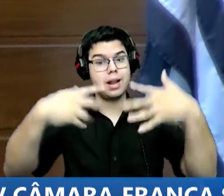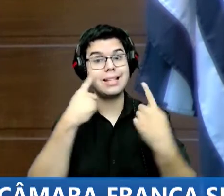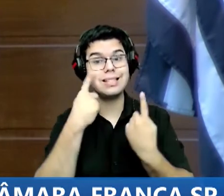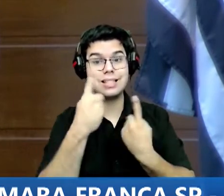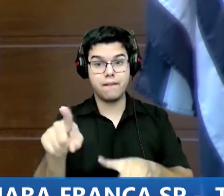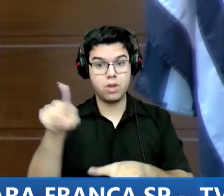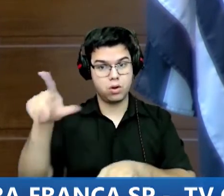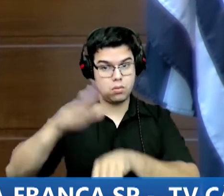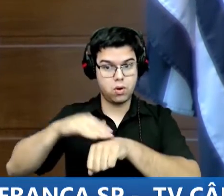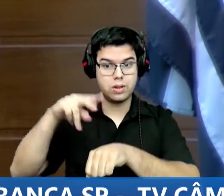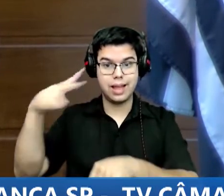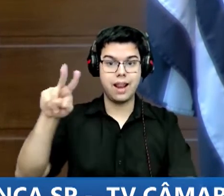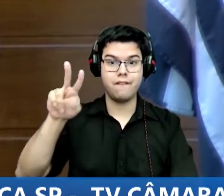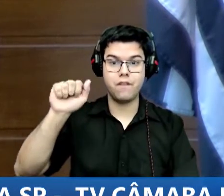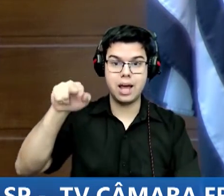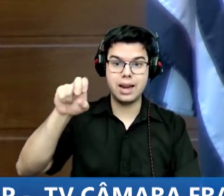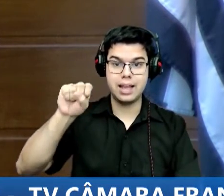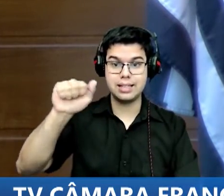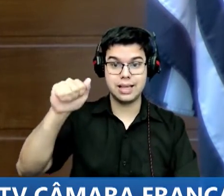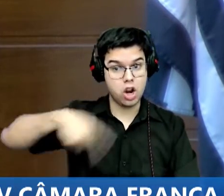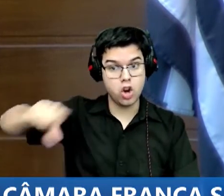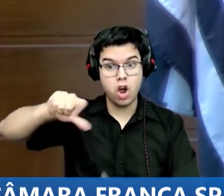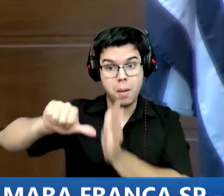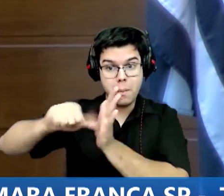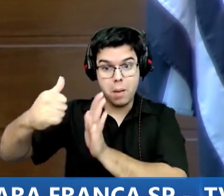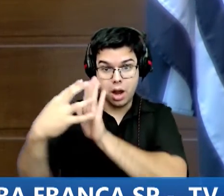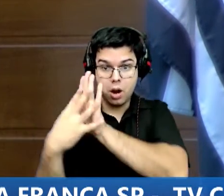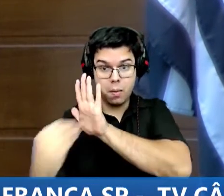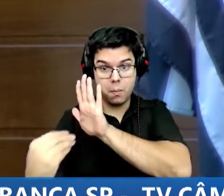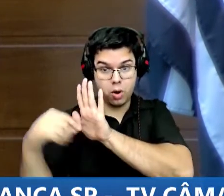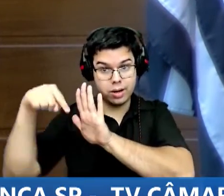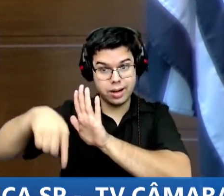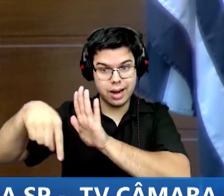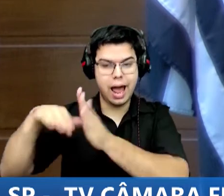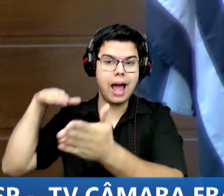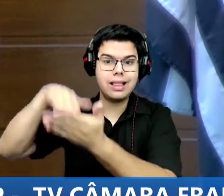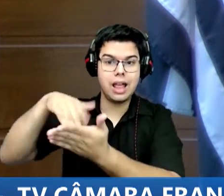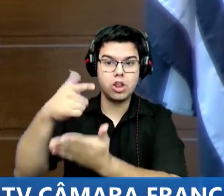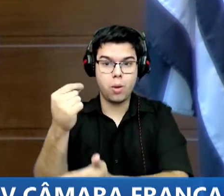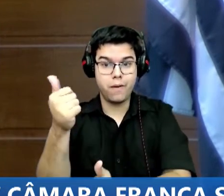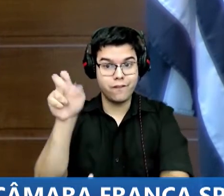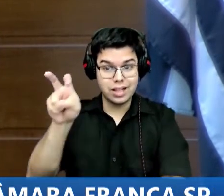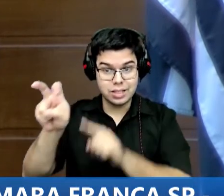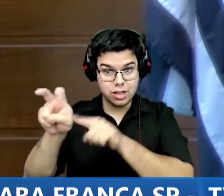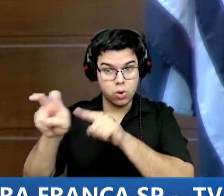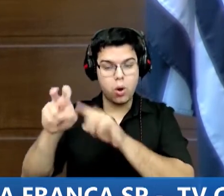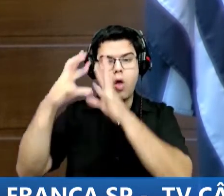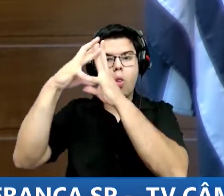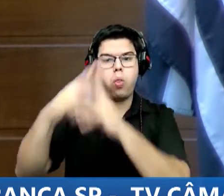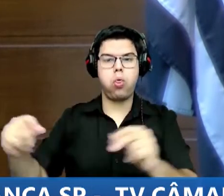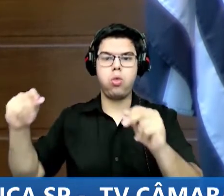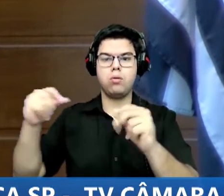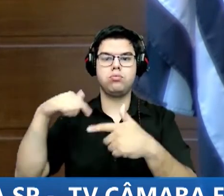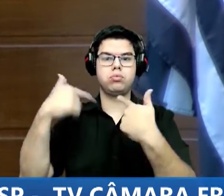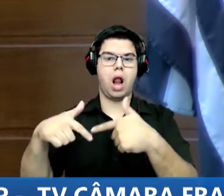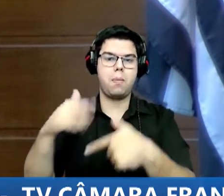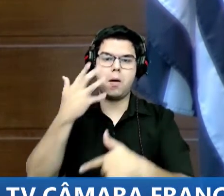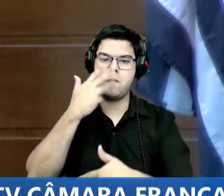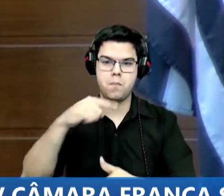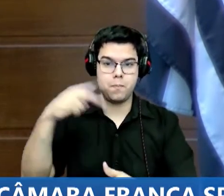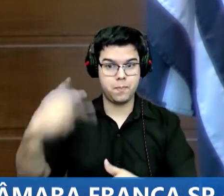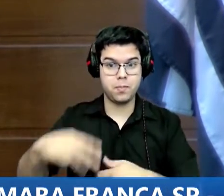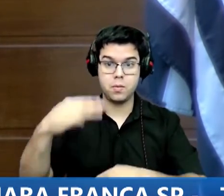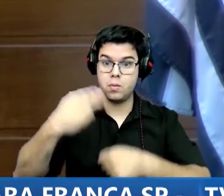Que nós sejamos o primeiro município de Franca, até 2025, erradicar o trabalho infantil no nosso município. Isso não está